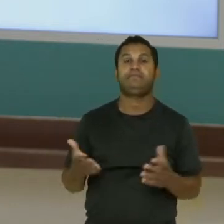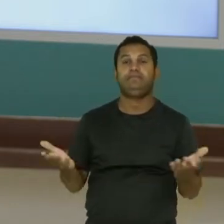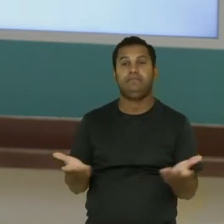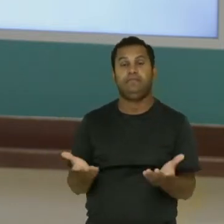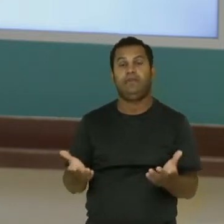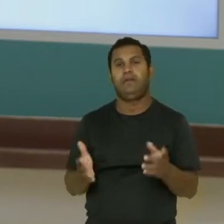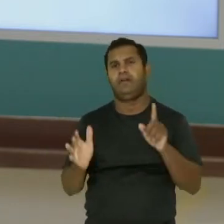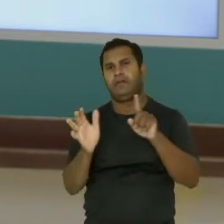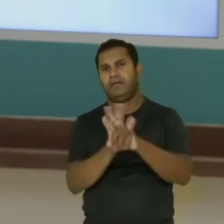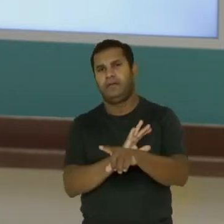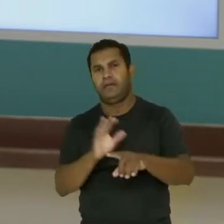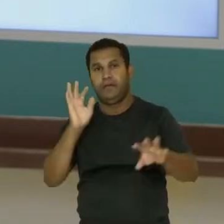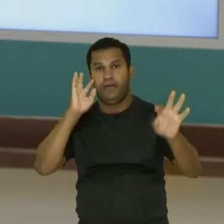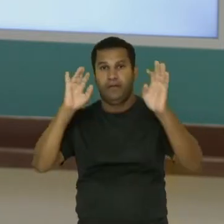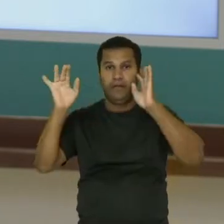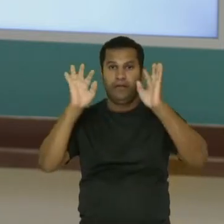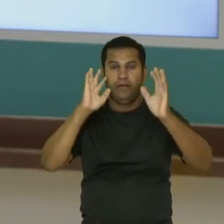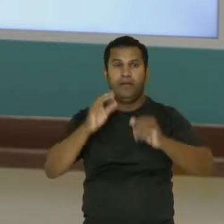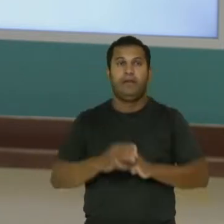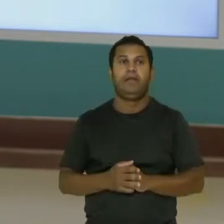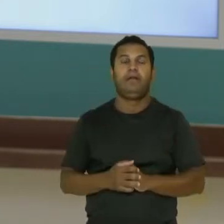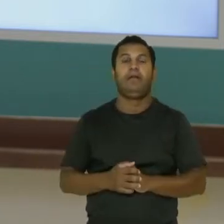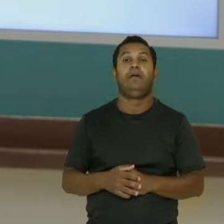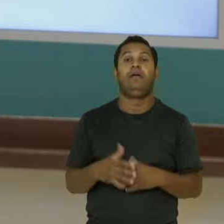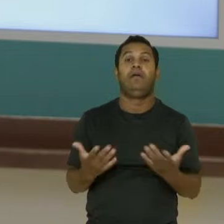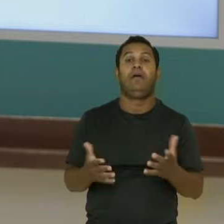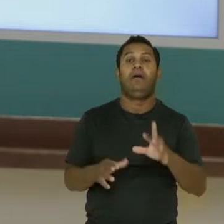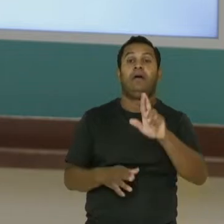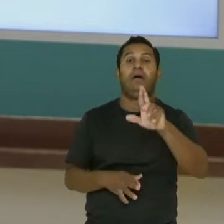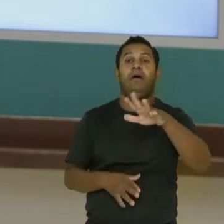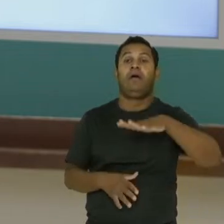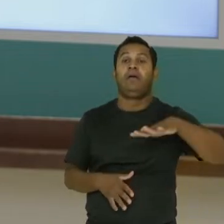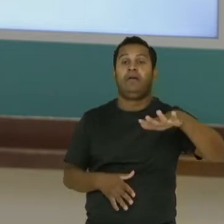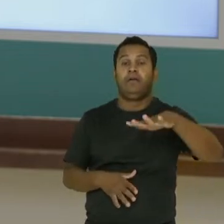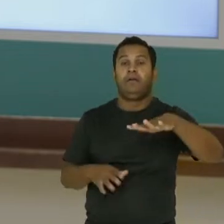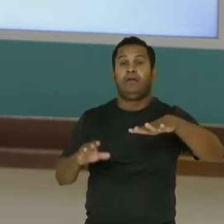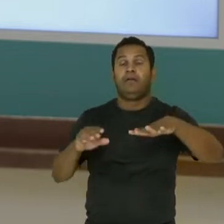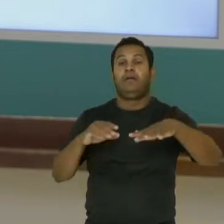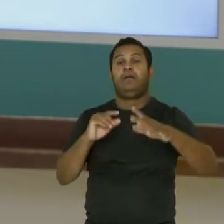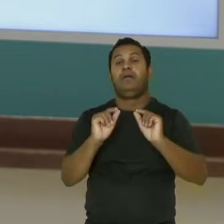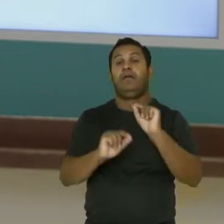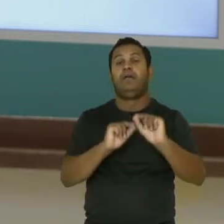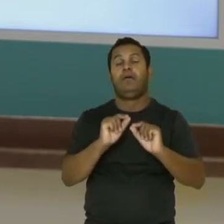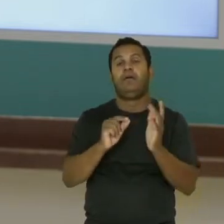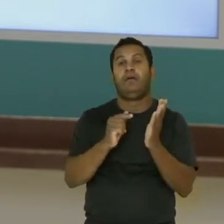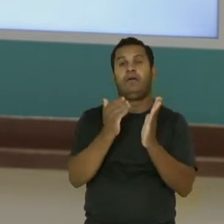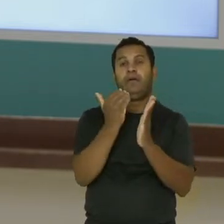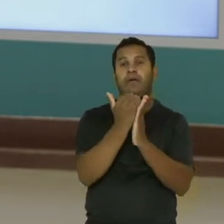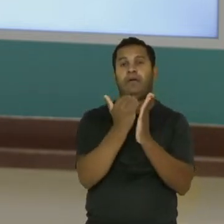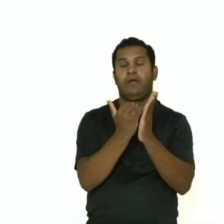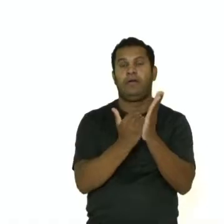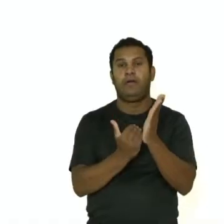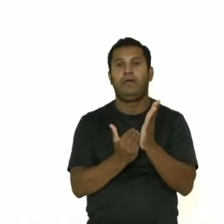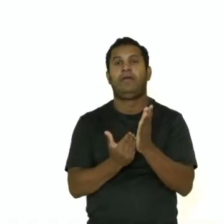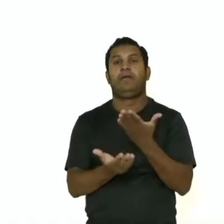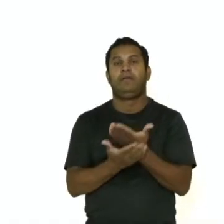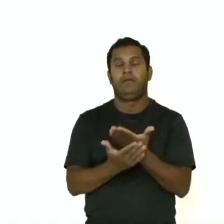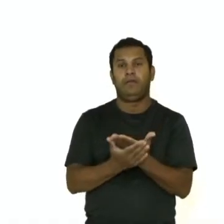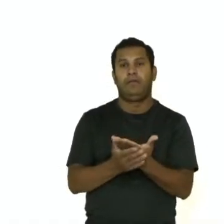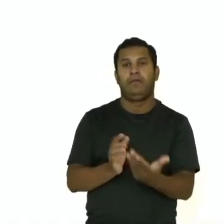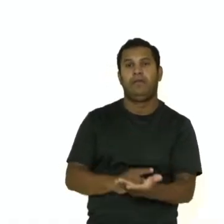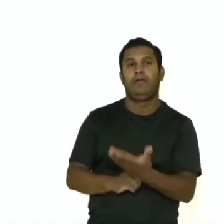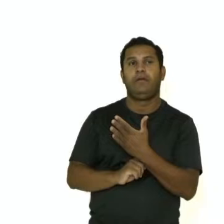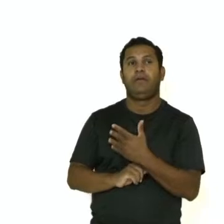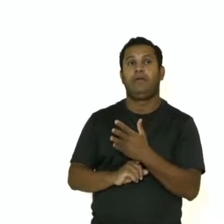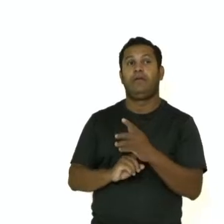vocês pensarem um pouquinho a respeito dessas características iniciais aí sobre o estudo de regionalizações, né? Explique como